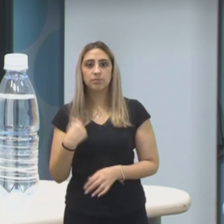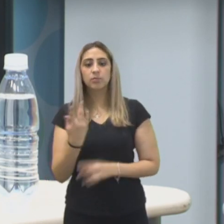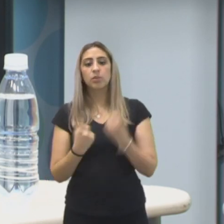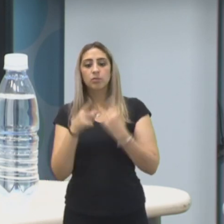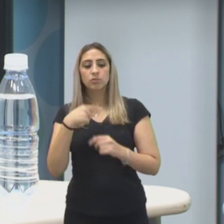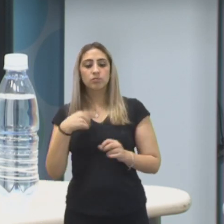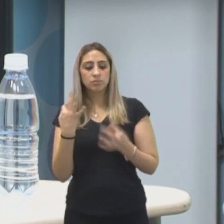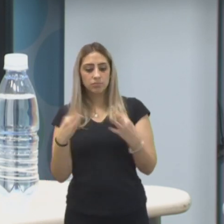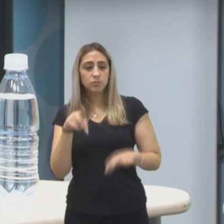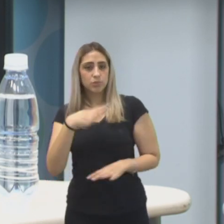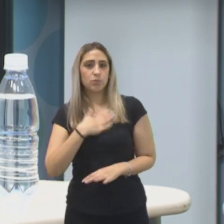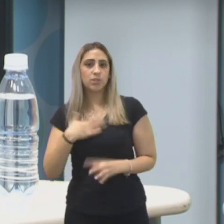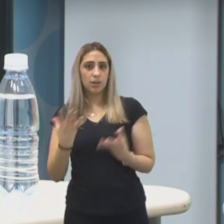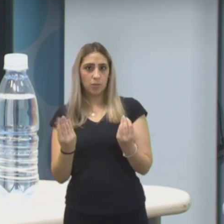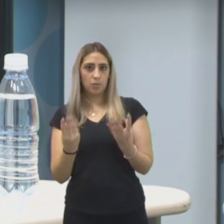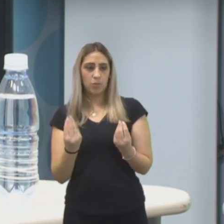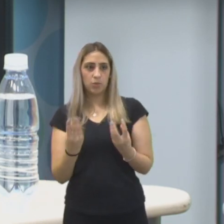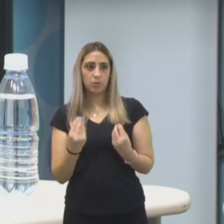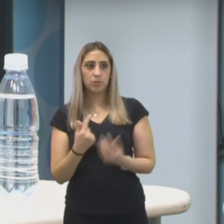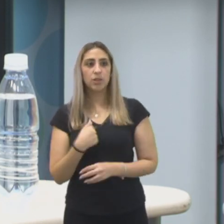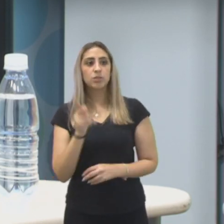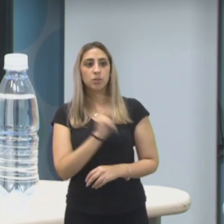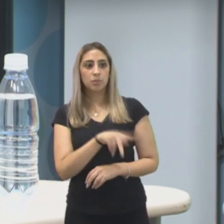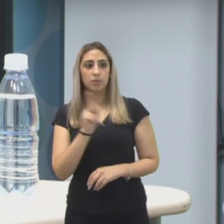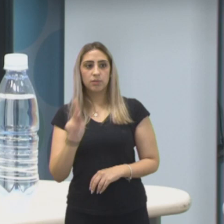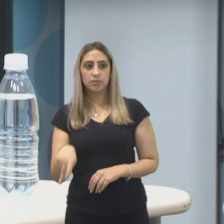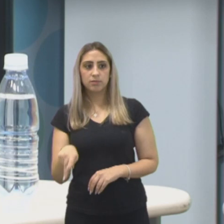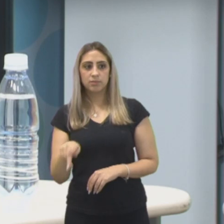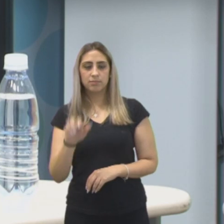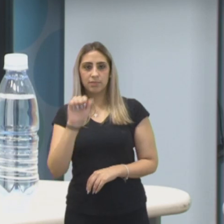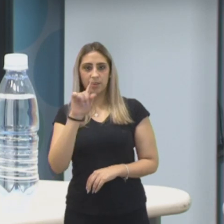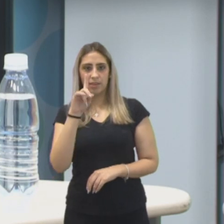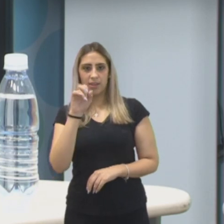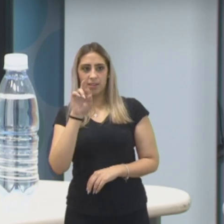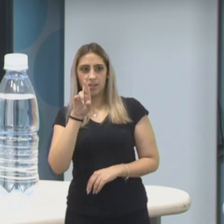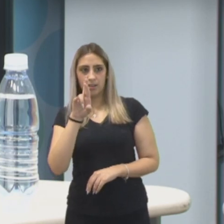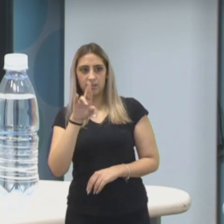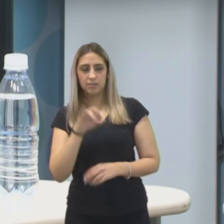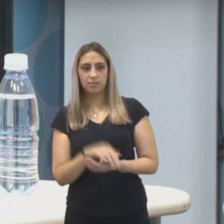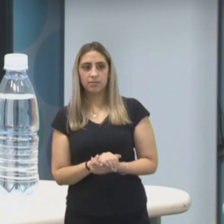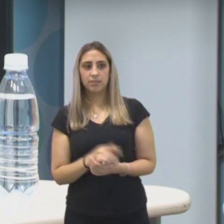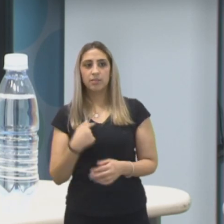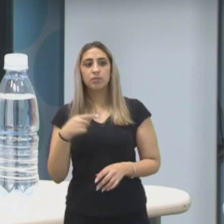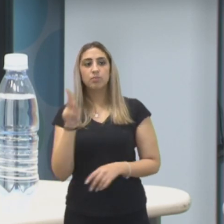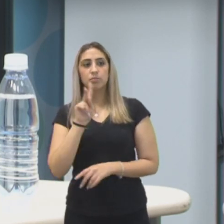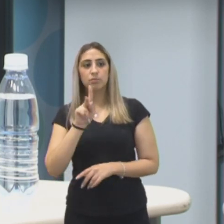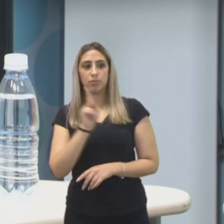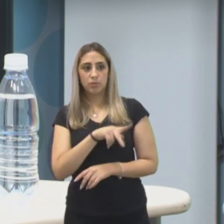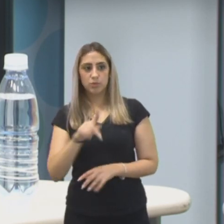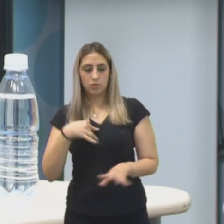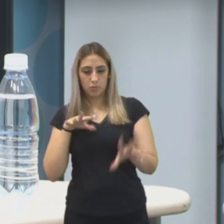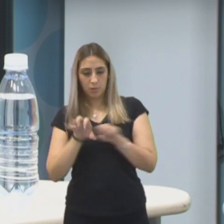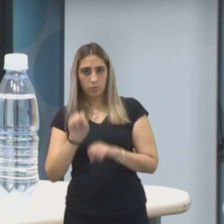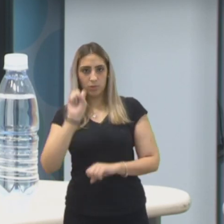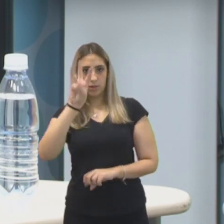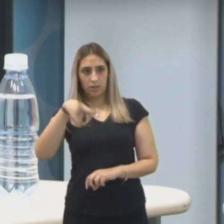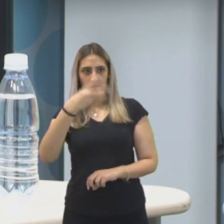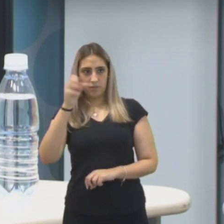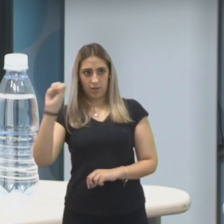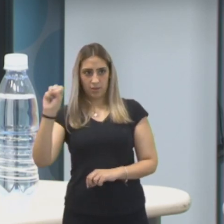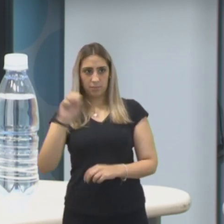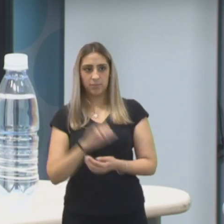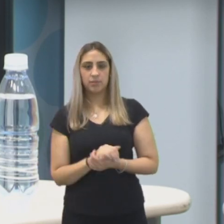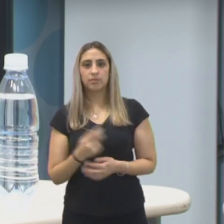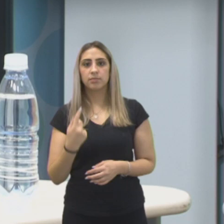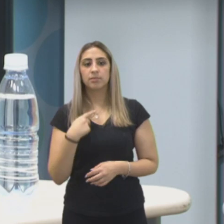certamente gostarão muito. Eu sou o professor Ademir Júnior, sou professor formador aqui da EFAP e está comigo hoje nesta formação